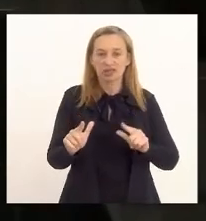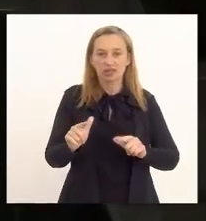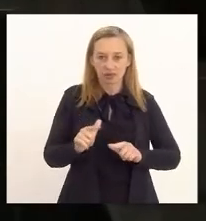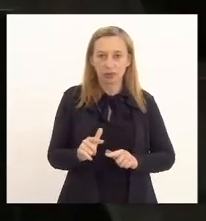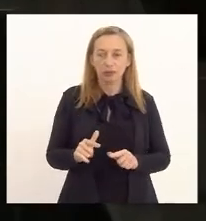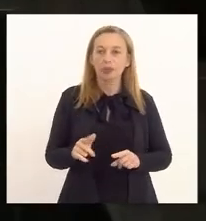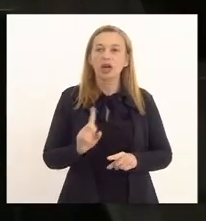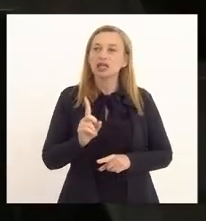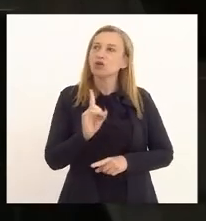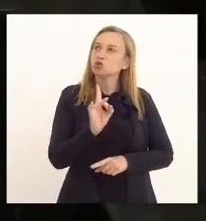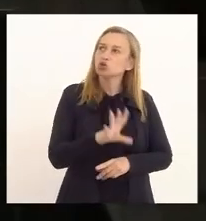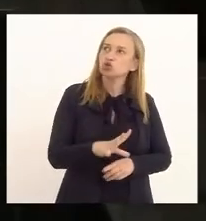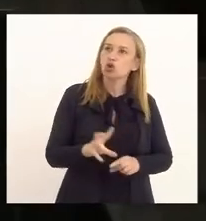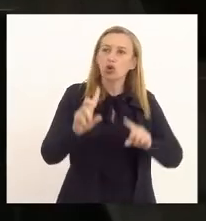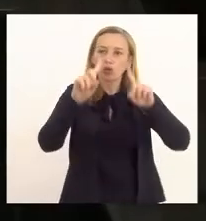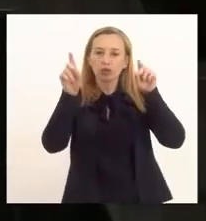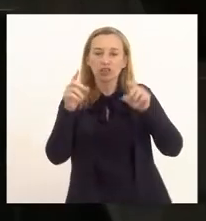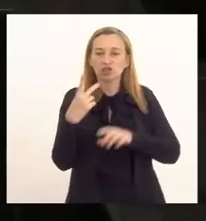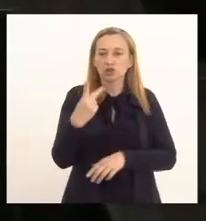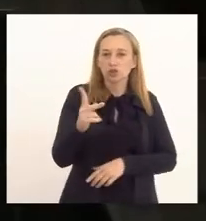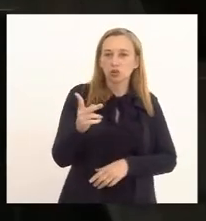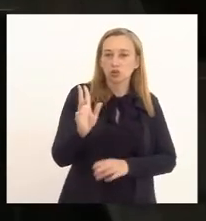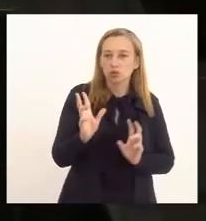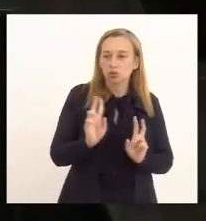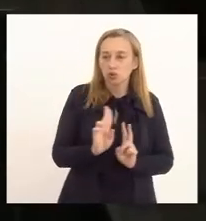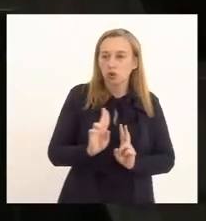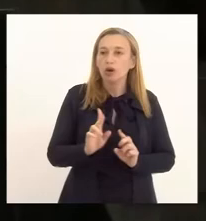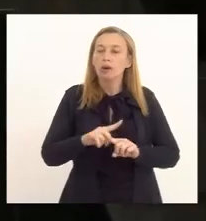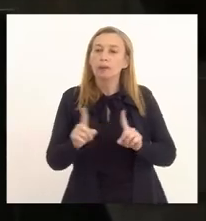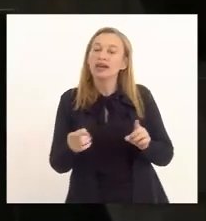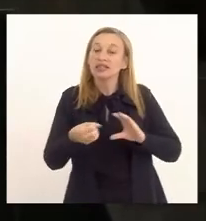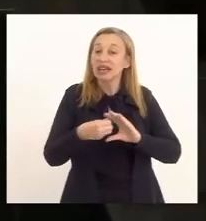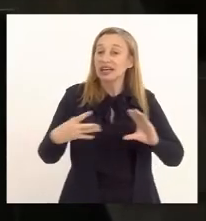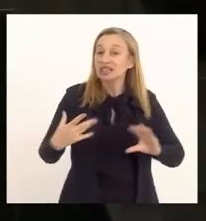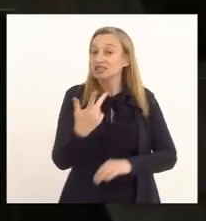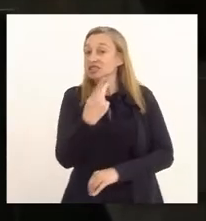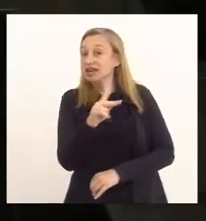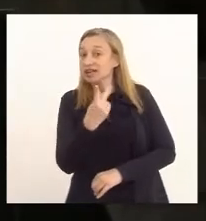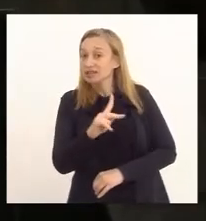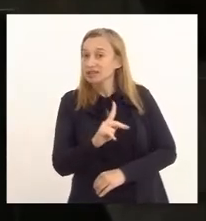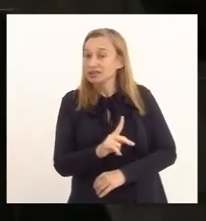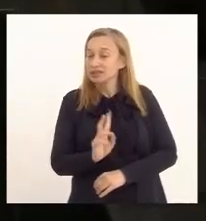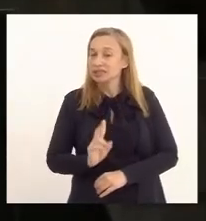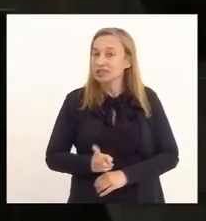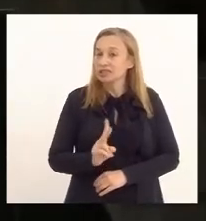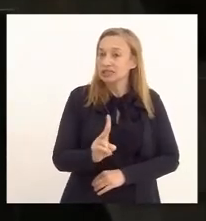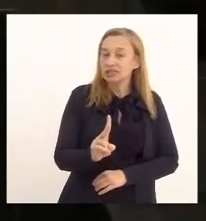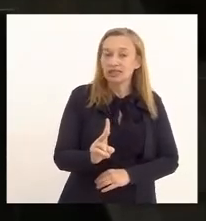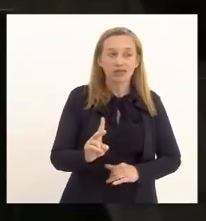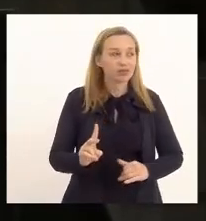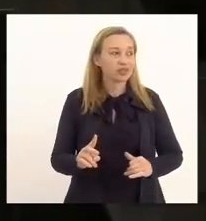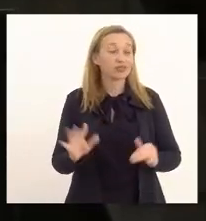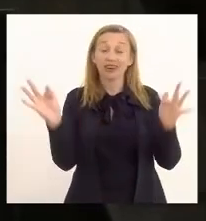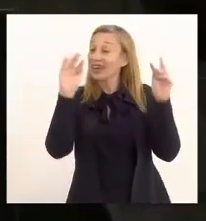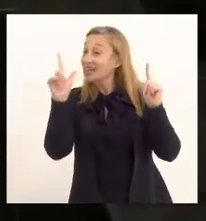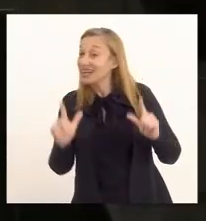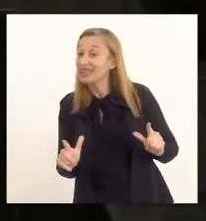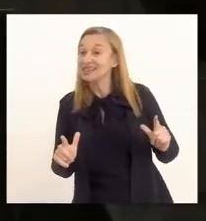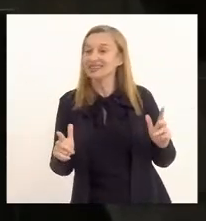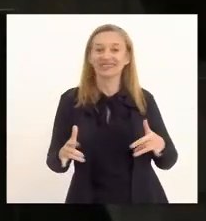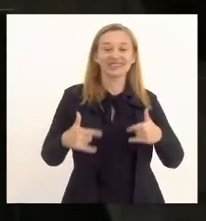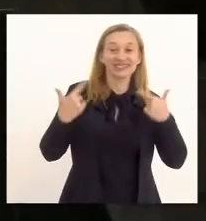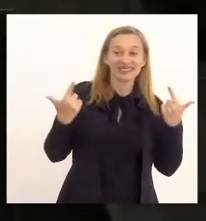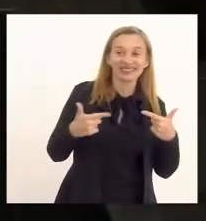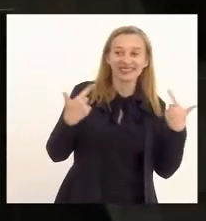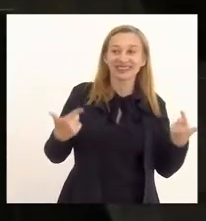não só como uma abreviação do seu prenome, mas também como sua característica, como sempre de alto astral, sempre de bem com a vida,